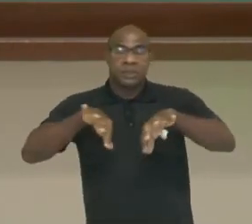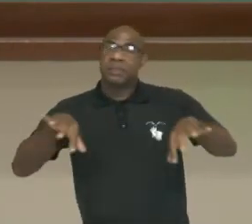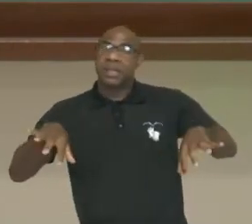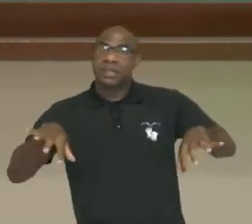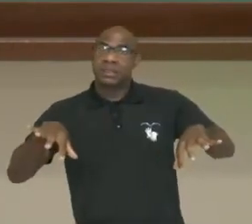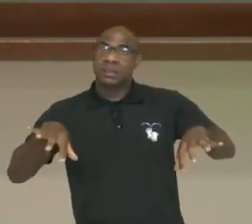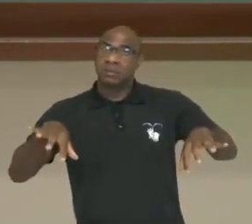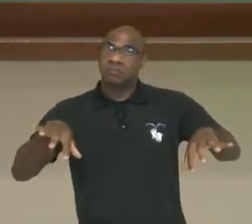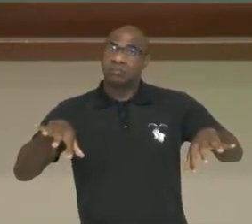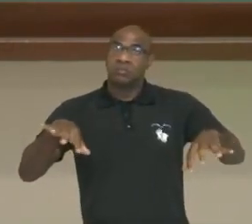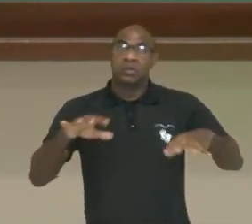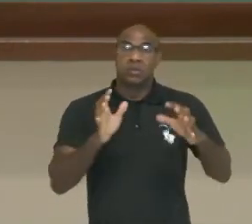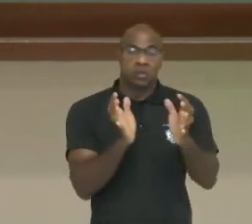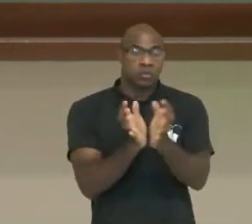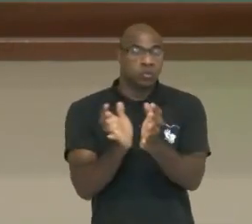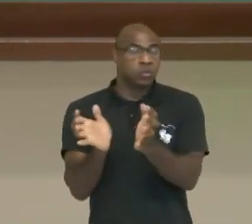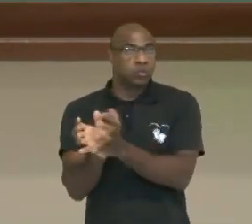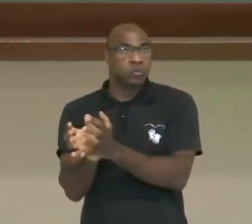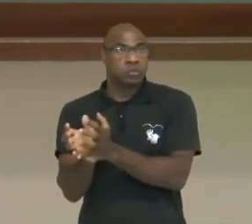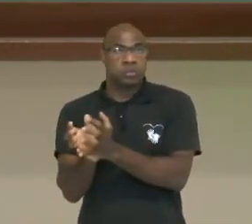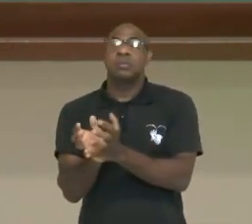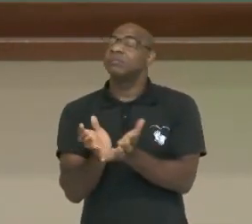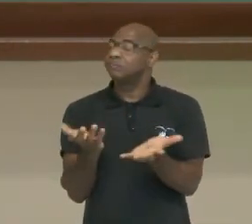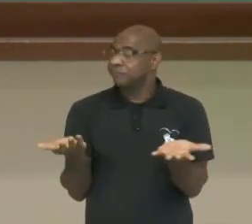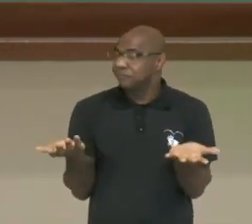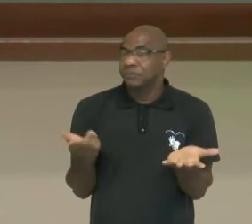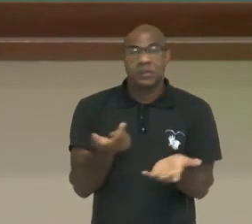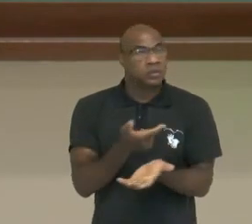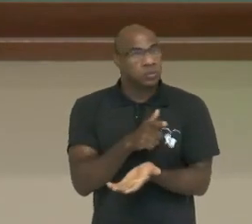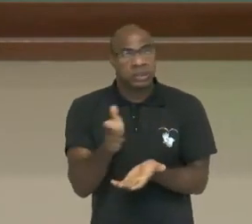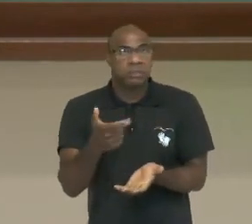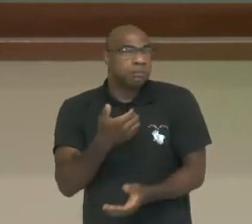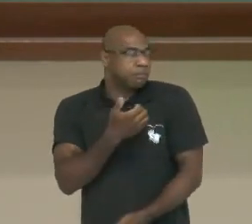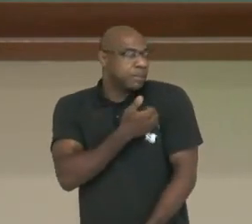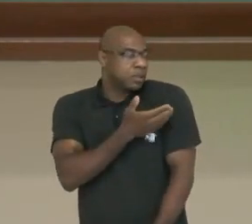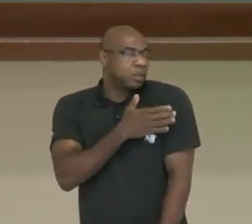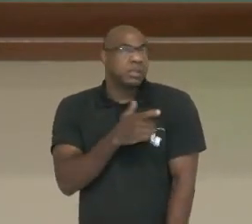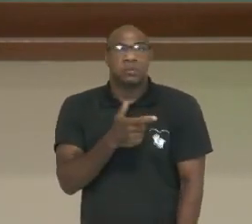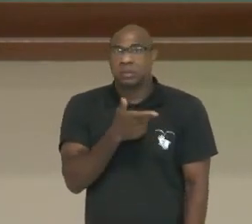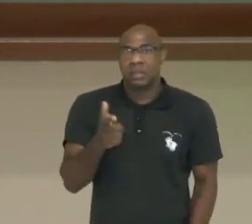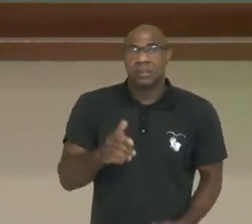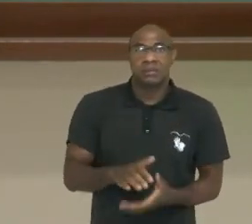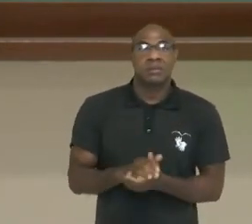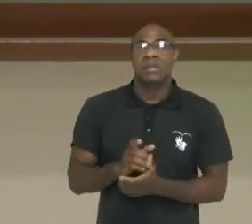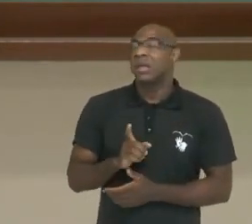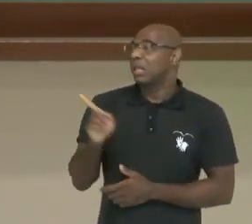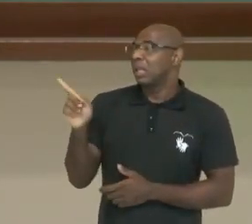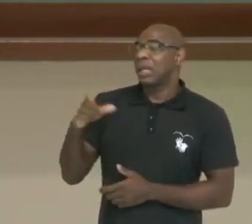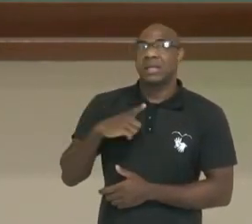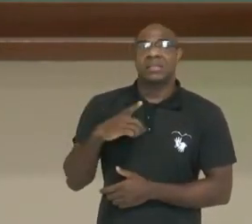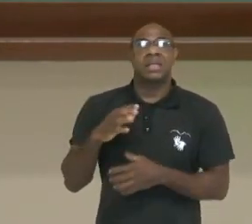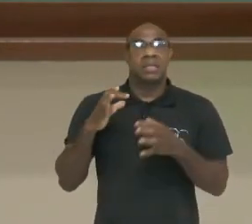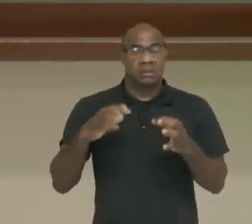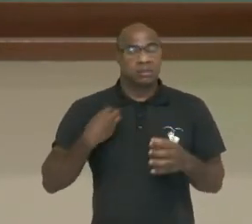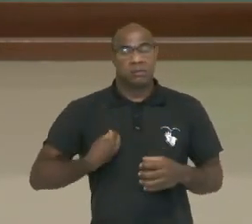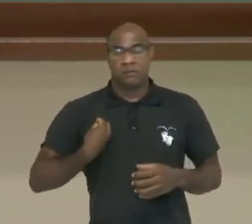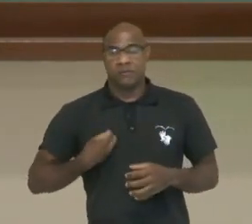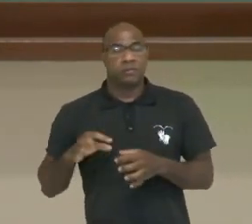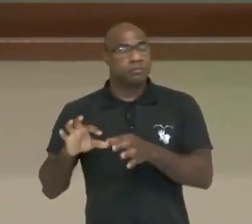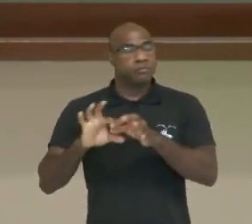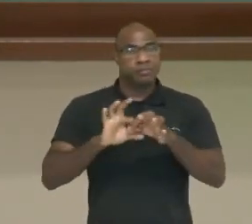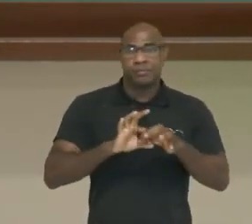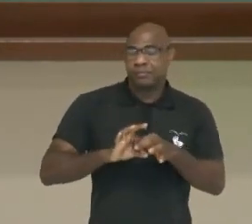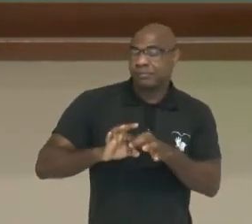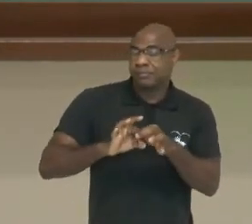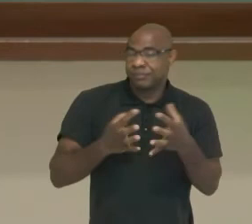blocos, reflete a tolerância racial, afirma que lá não se tem apenas intenção de convivência, de óculos